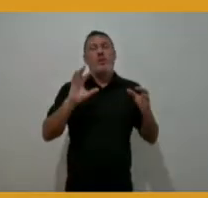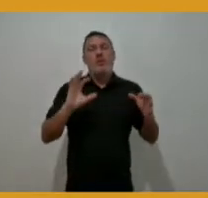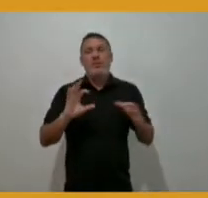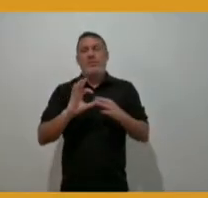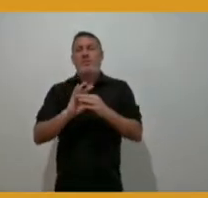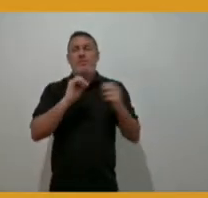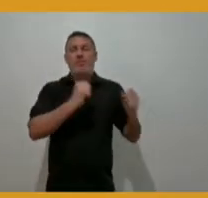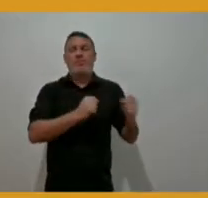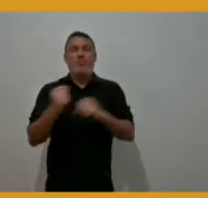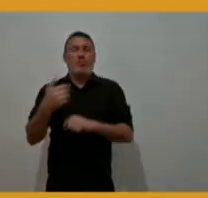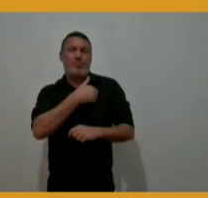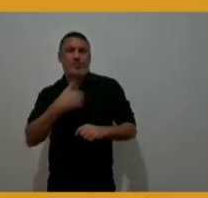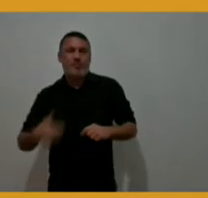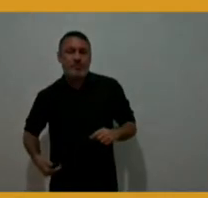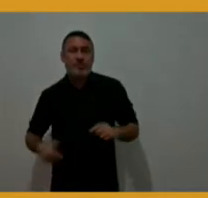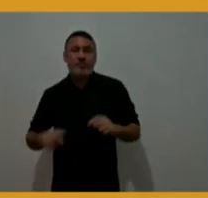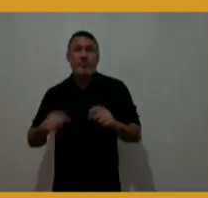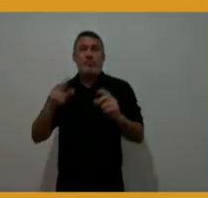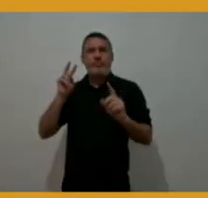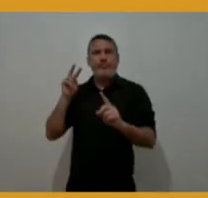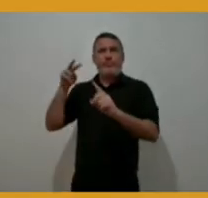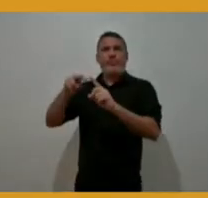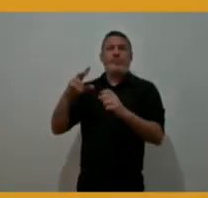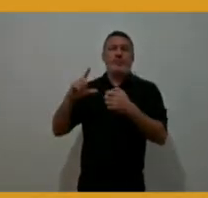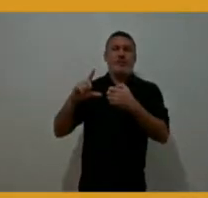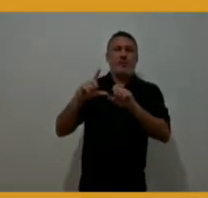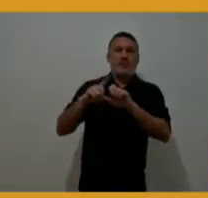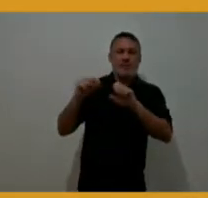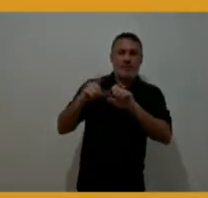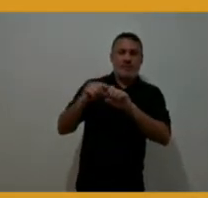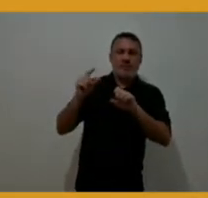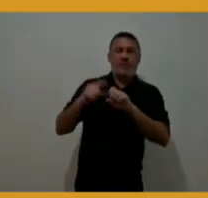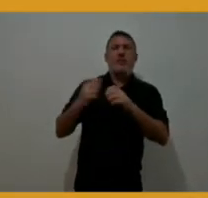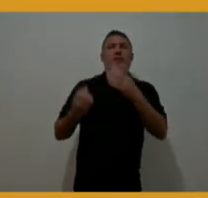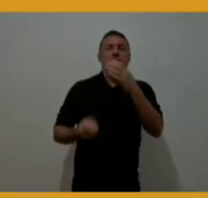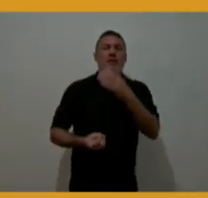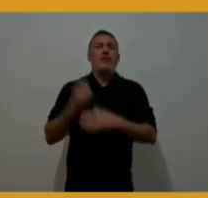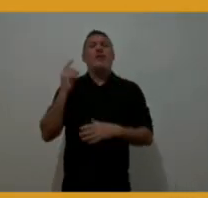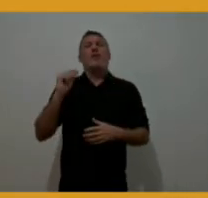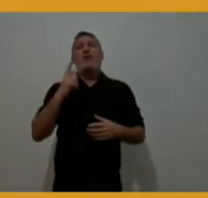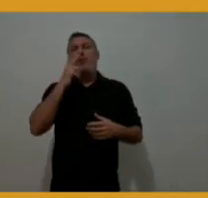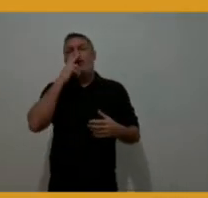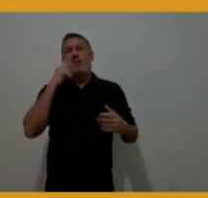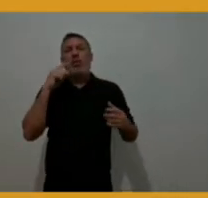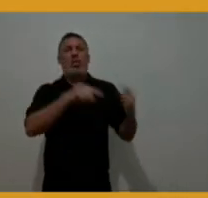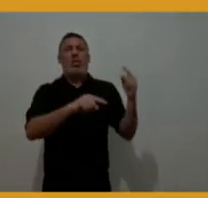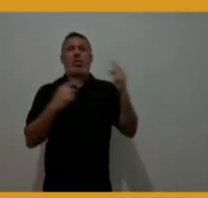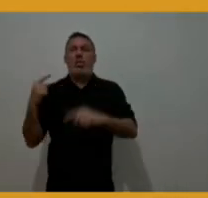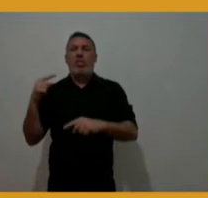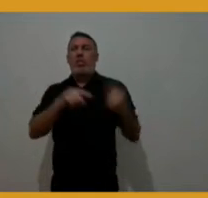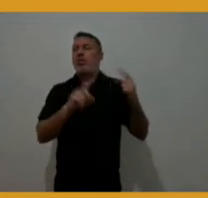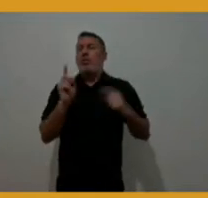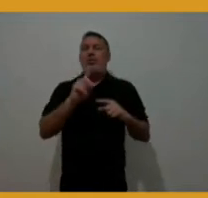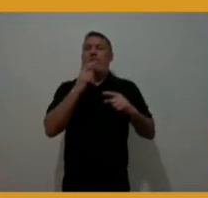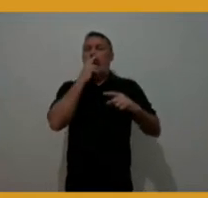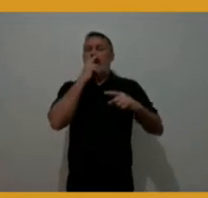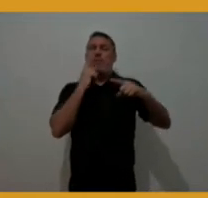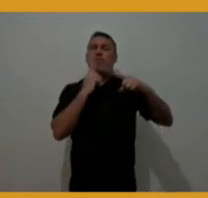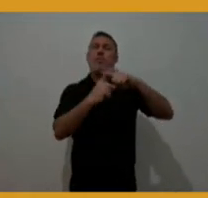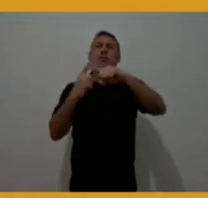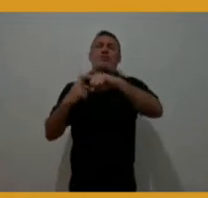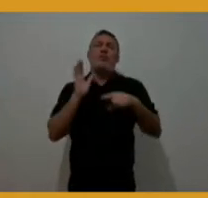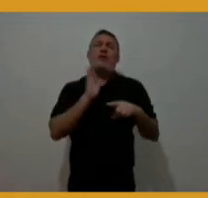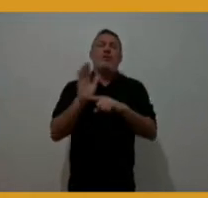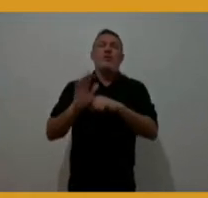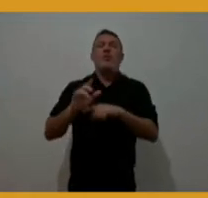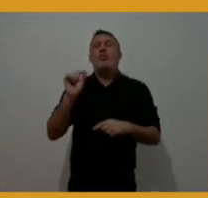empreendedora notável acabou por criar o chamado jogo de soma positiva, beneficiando